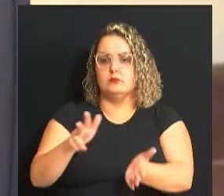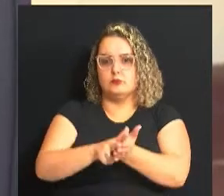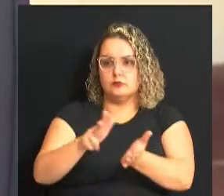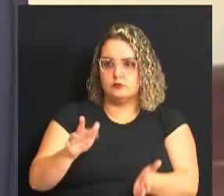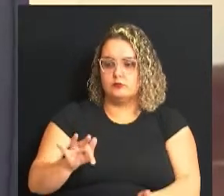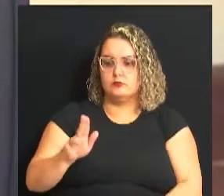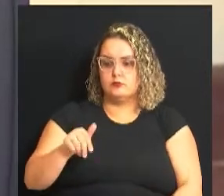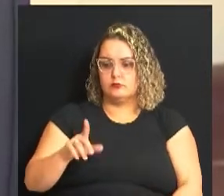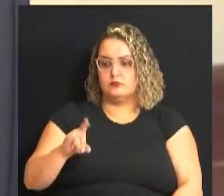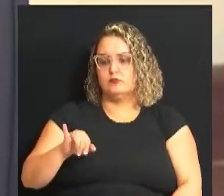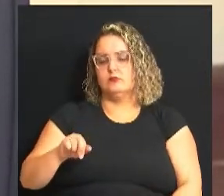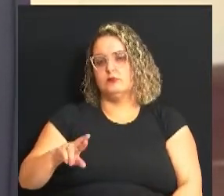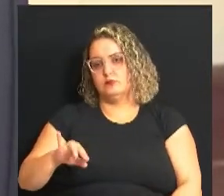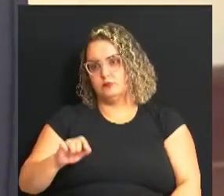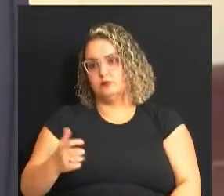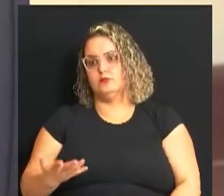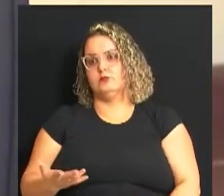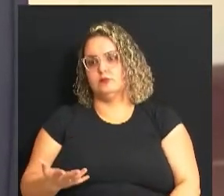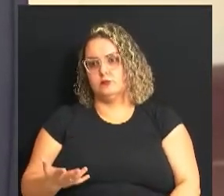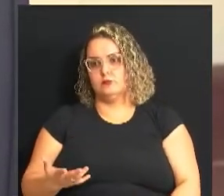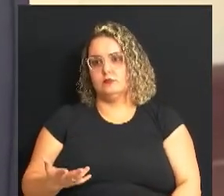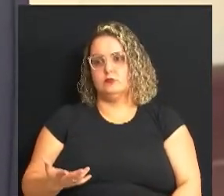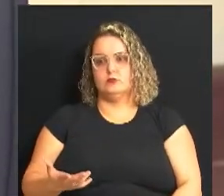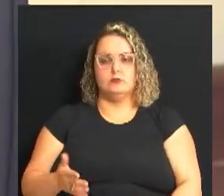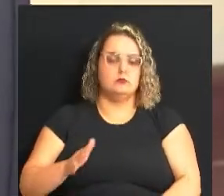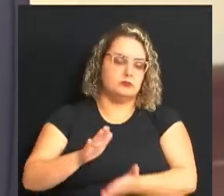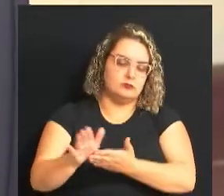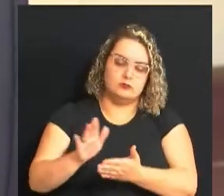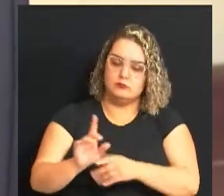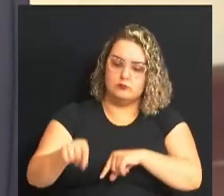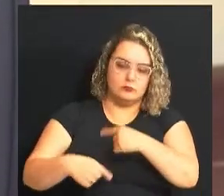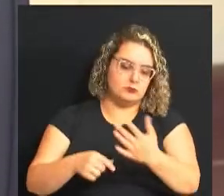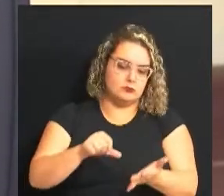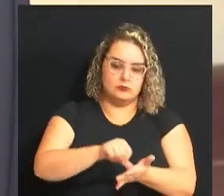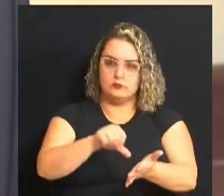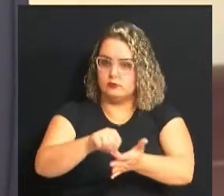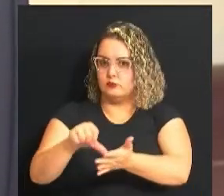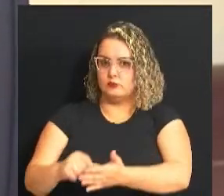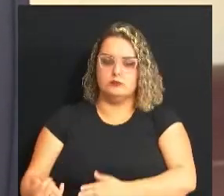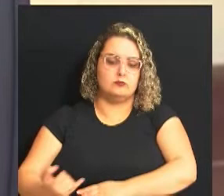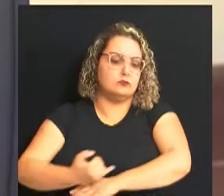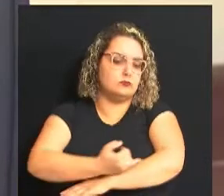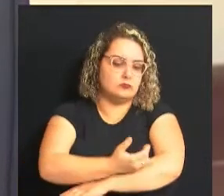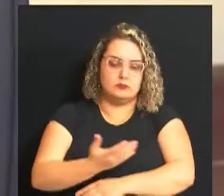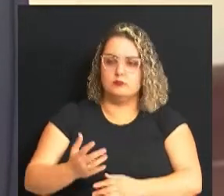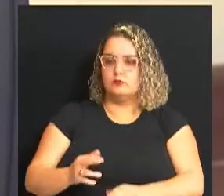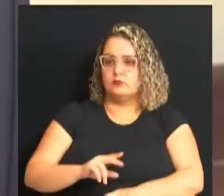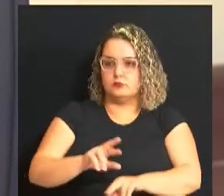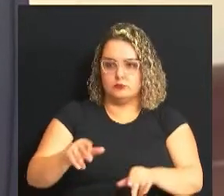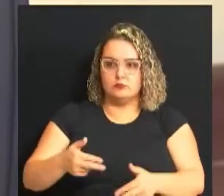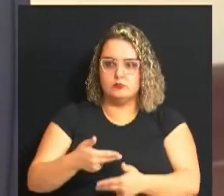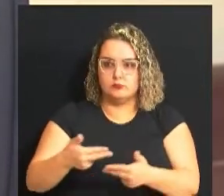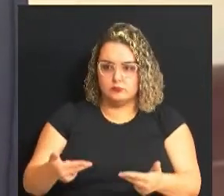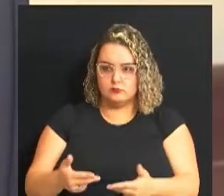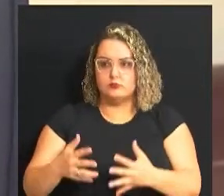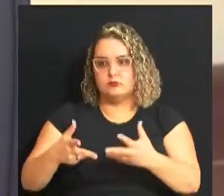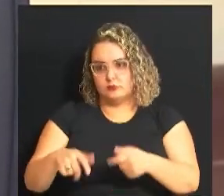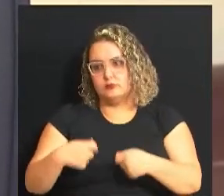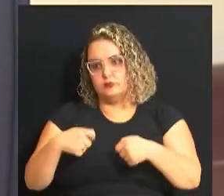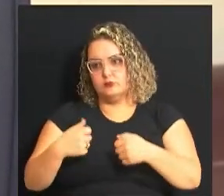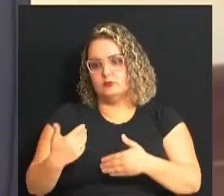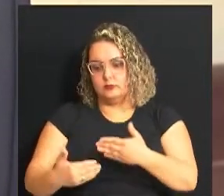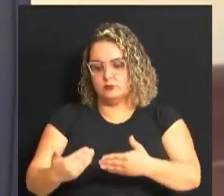no custeamento da regularização fundiária de outros núcleos, da infraestrutura dos núcleos, enfim, né, daquilo que for necessário no